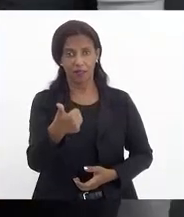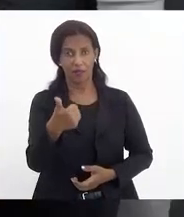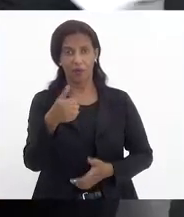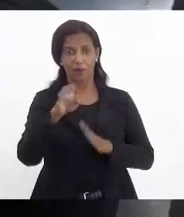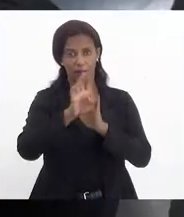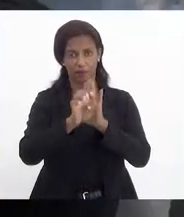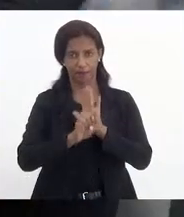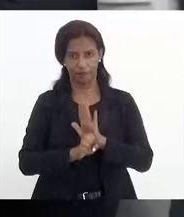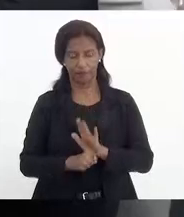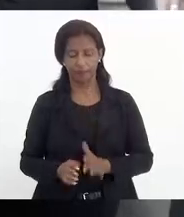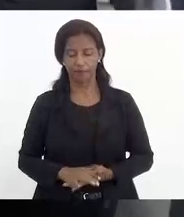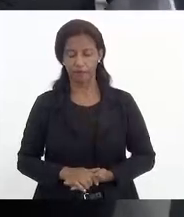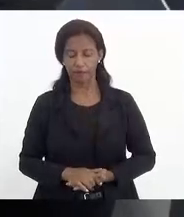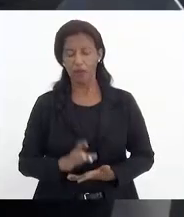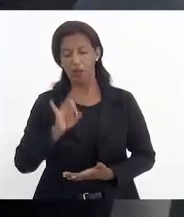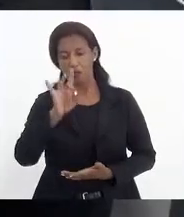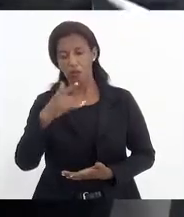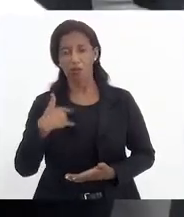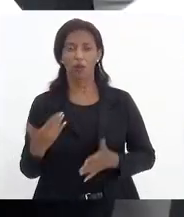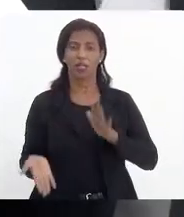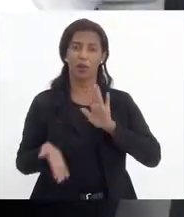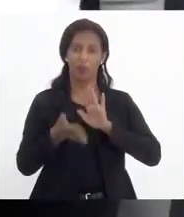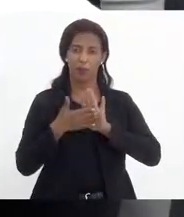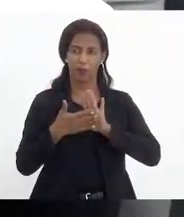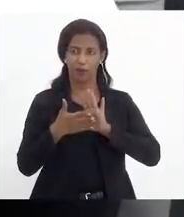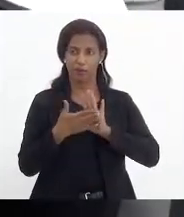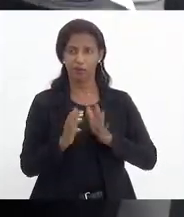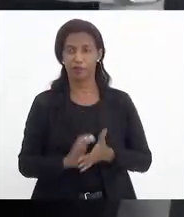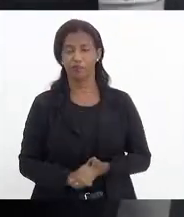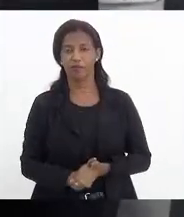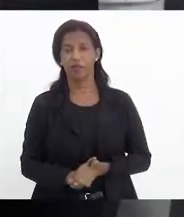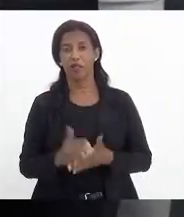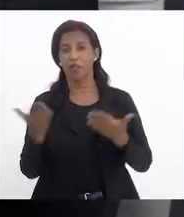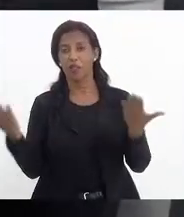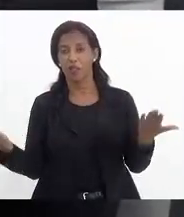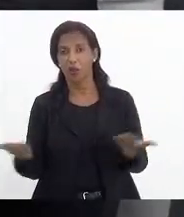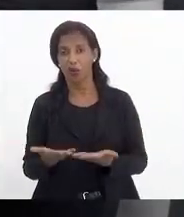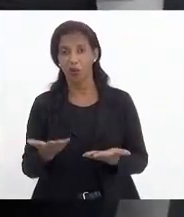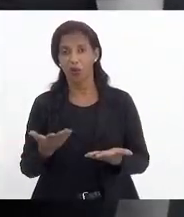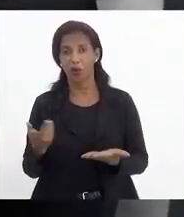sei, senhor presidente, mas eu queria propor que houve uma falha